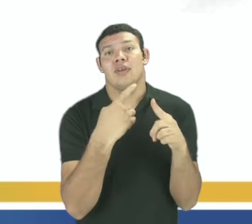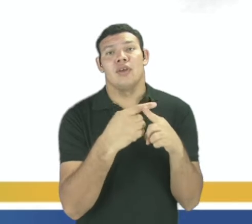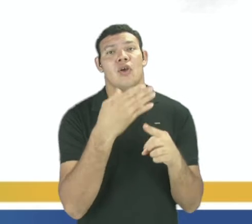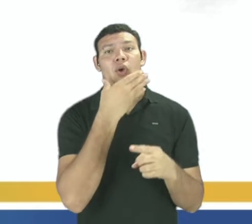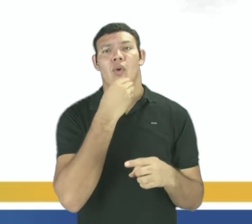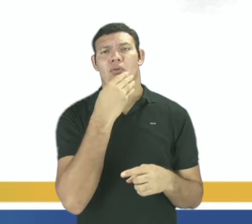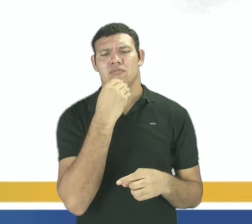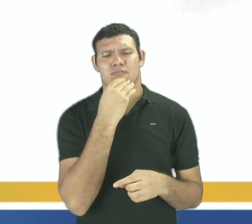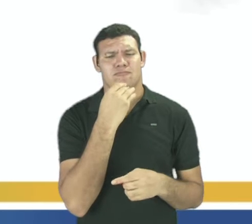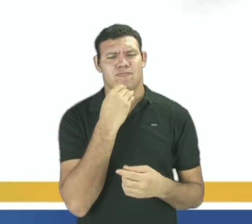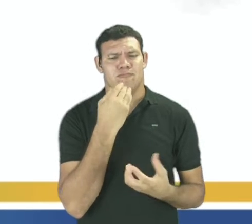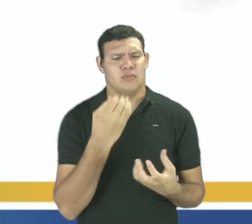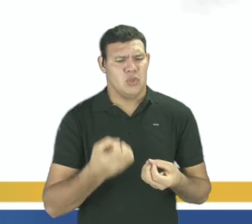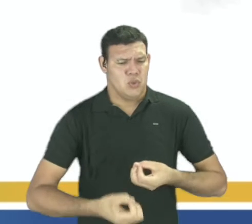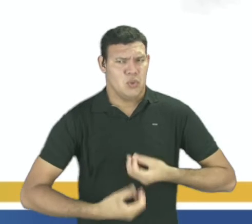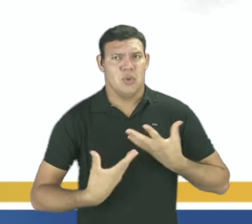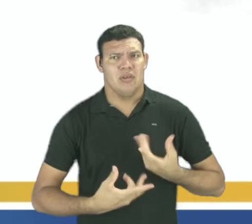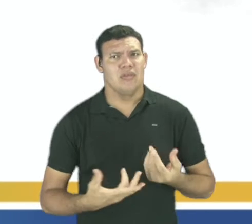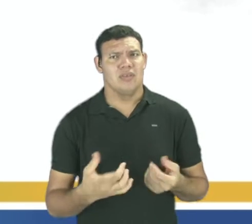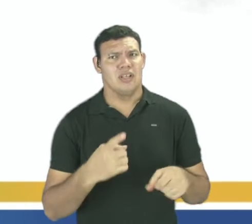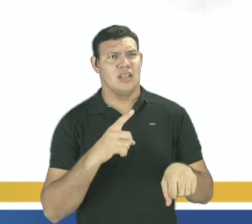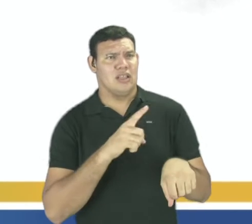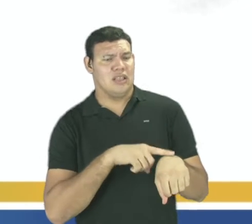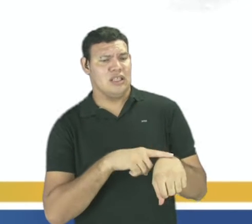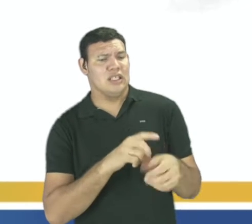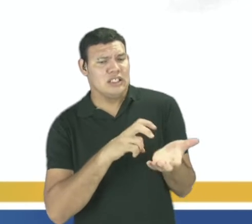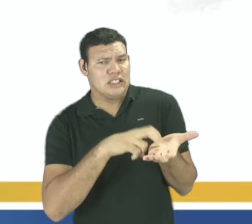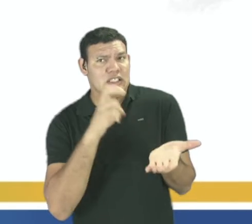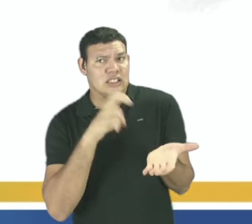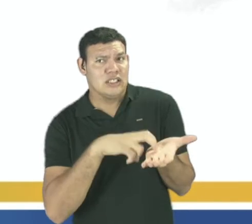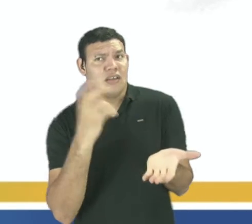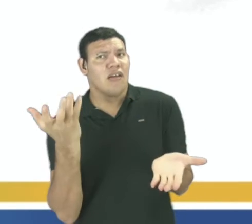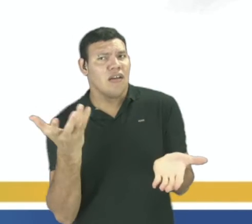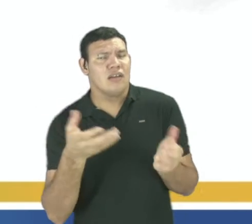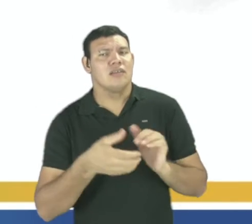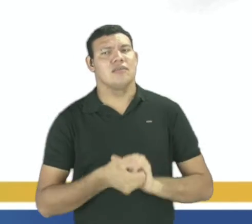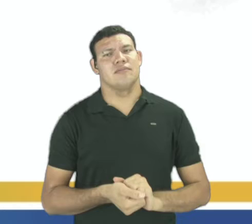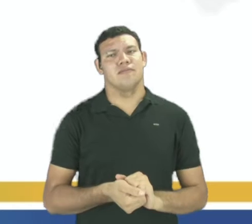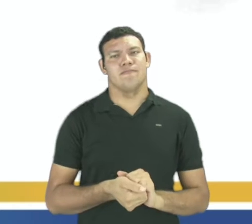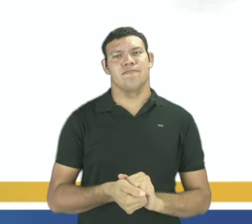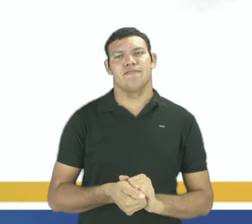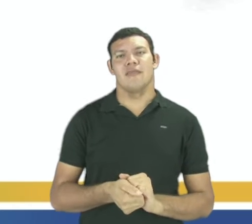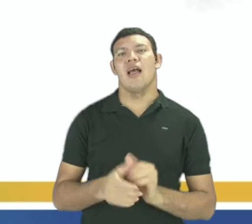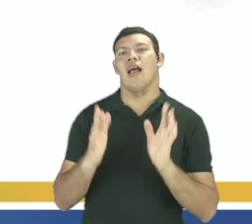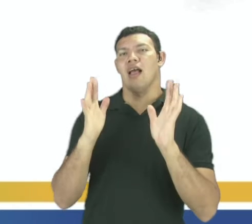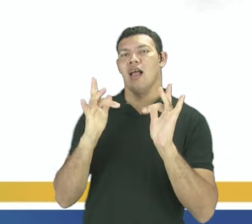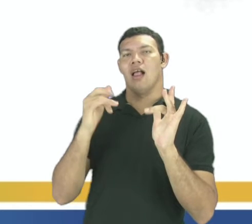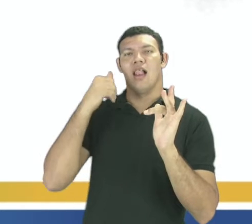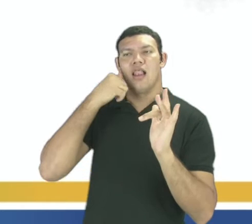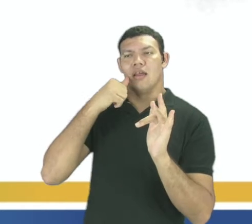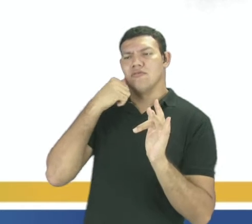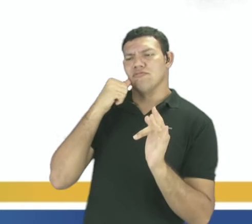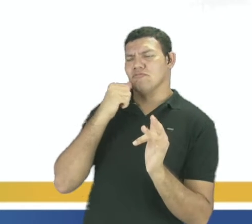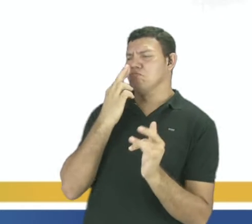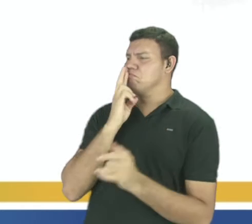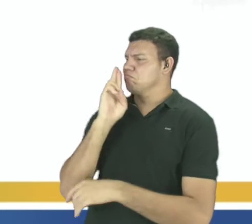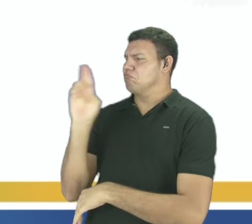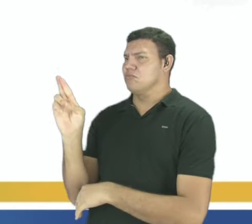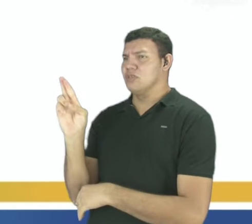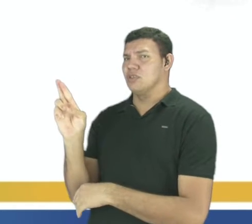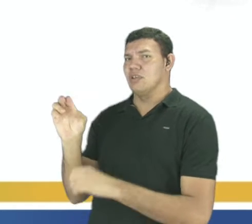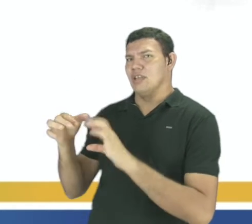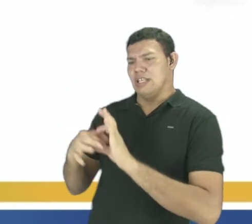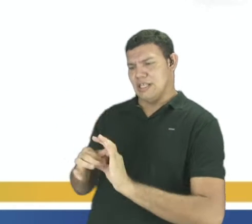conseguiria expressar que quer ver sua namorada mais cedo amanhã. E Lorena não responderia que